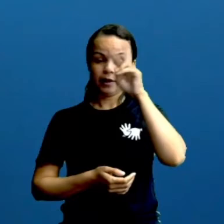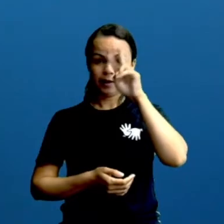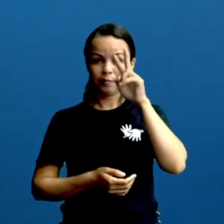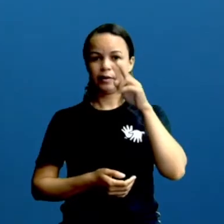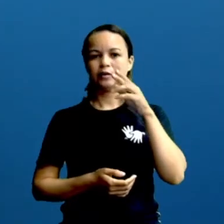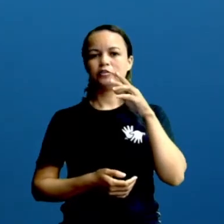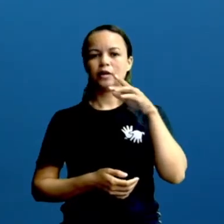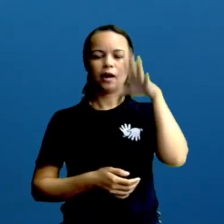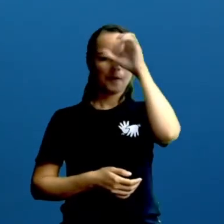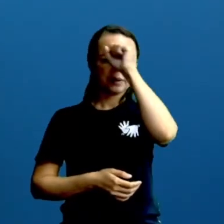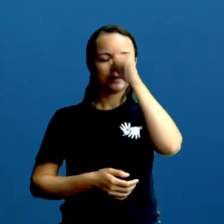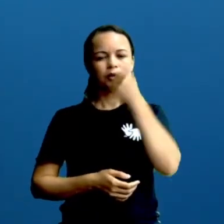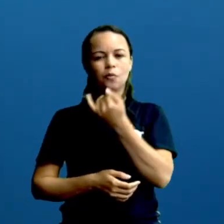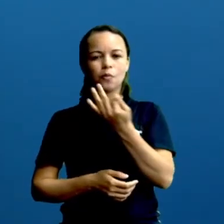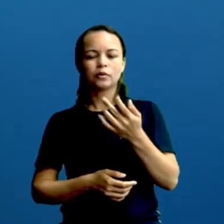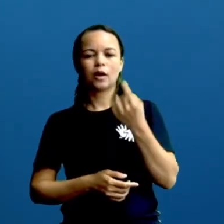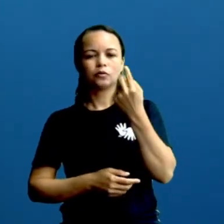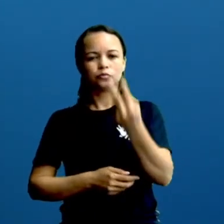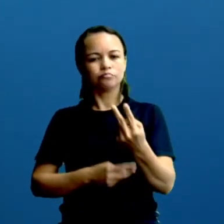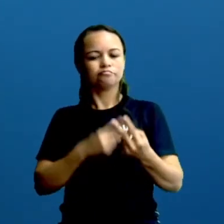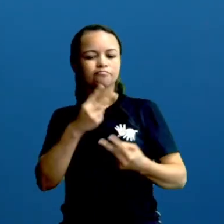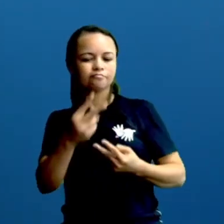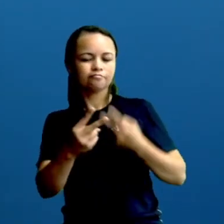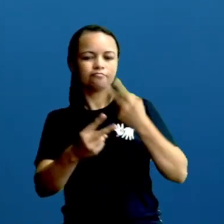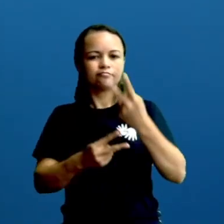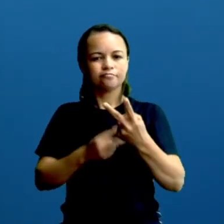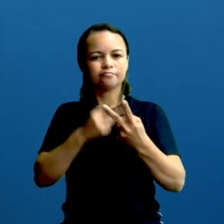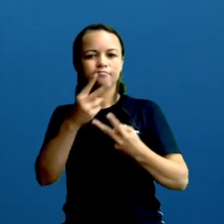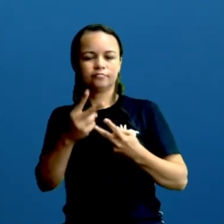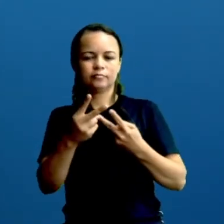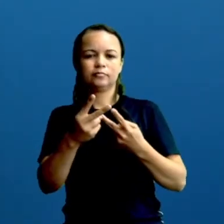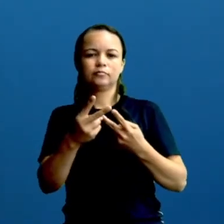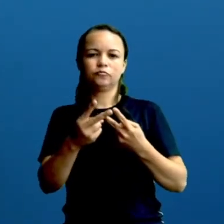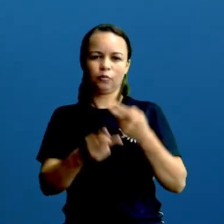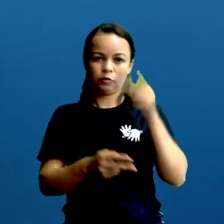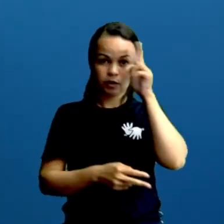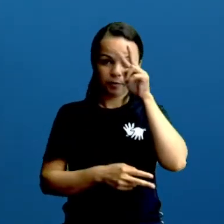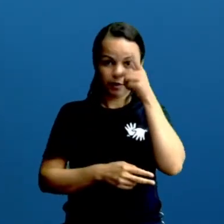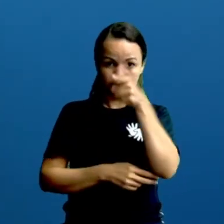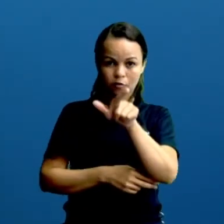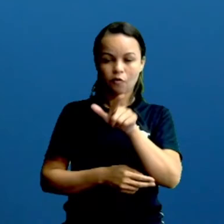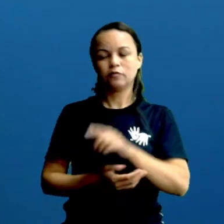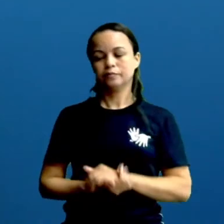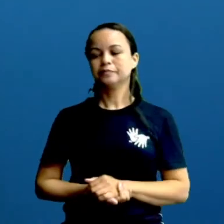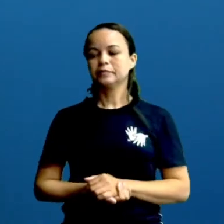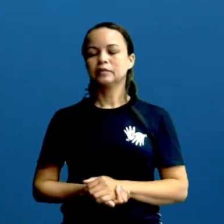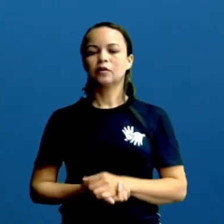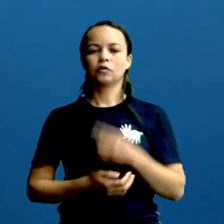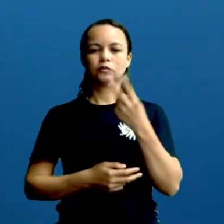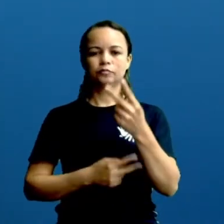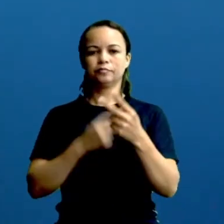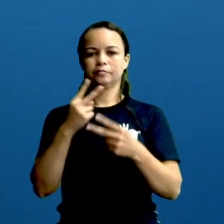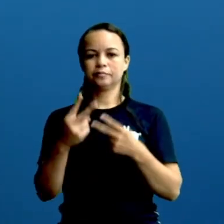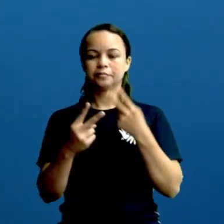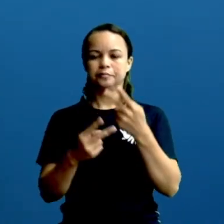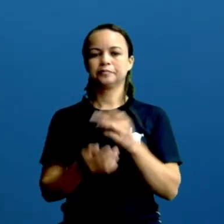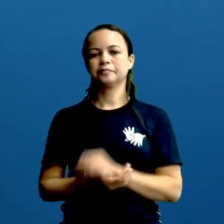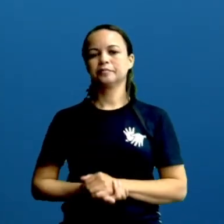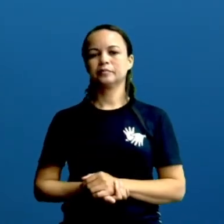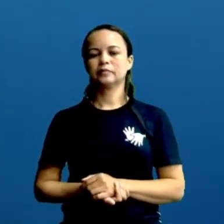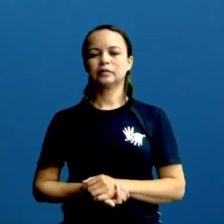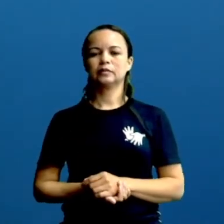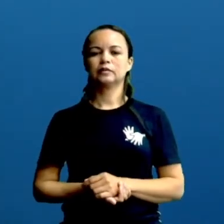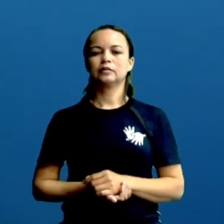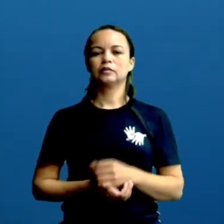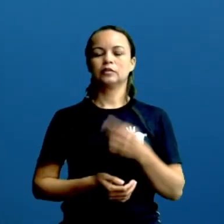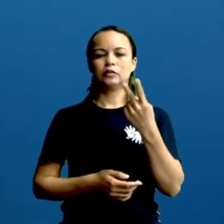2 em 2? A gente já teve uma aula para aprender a contar de 2 em 2. Vamos reforçar? Vamos contar de 2 em 2 para ver? Para a gente relembrar?